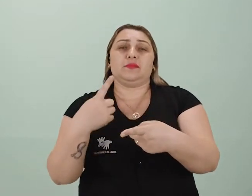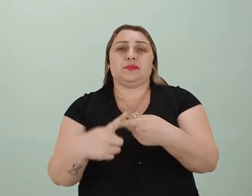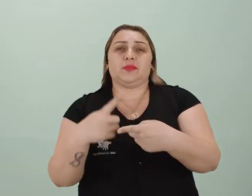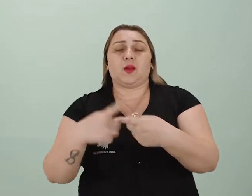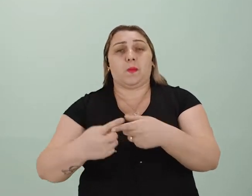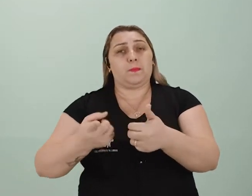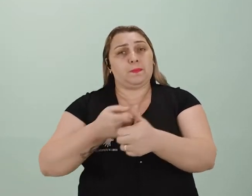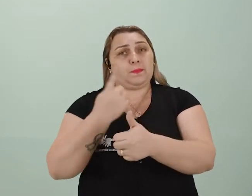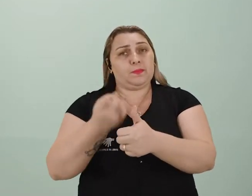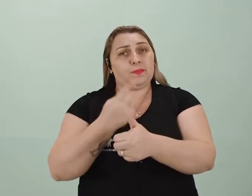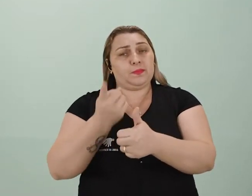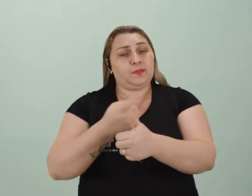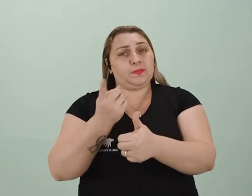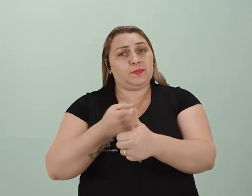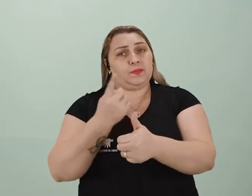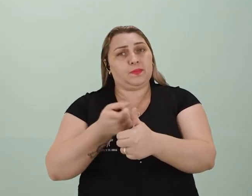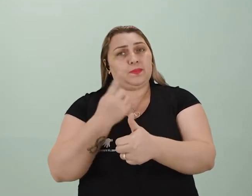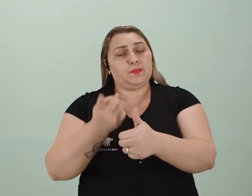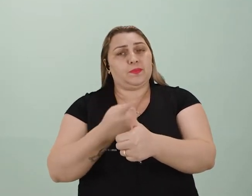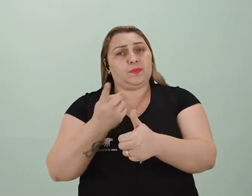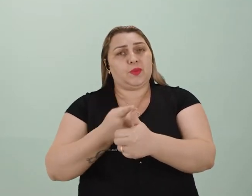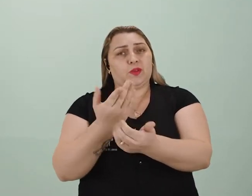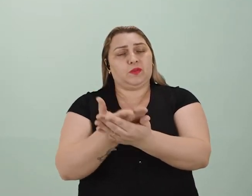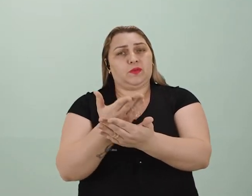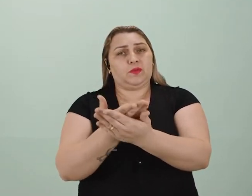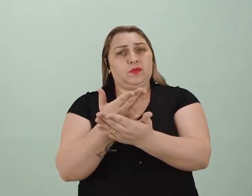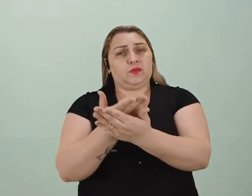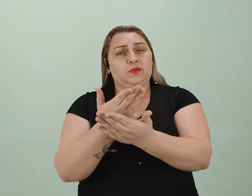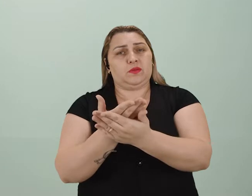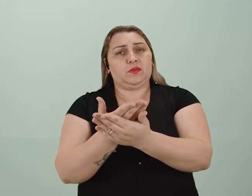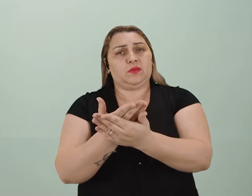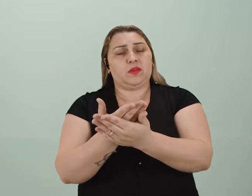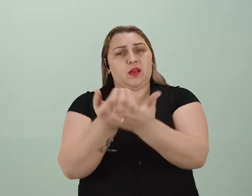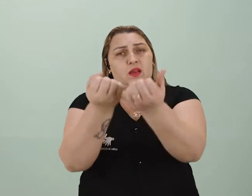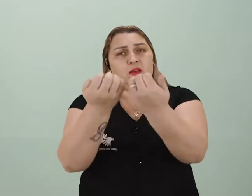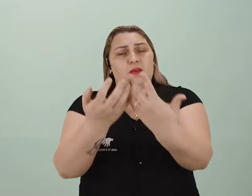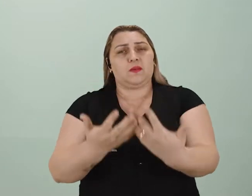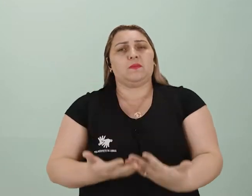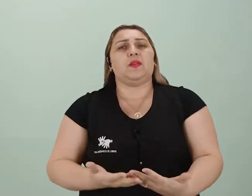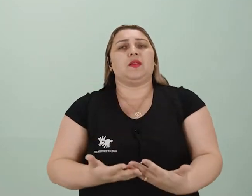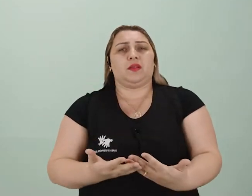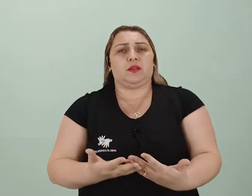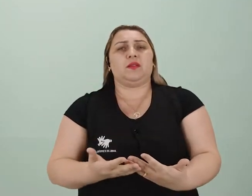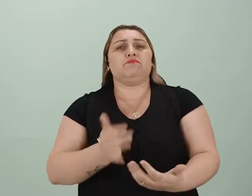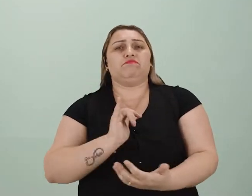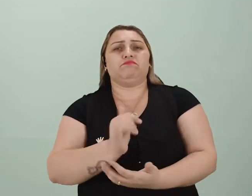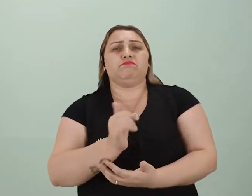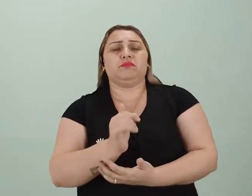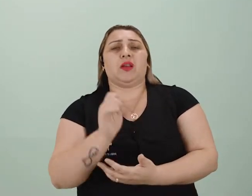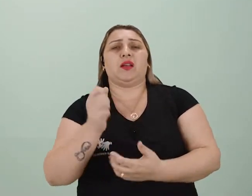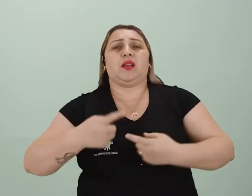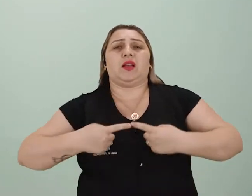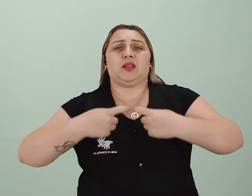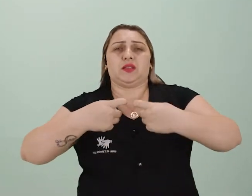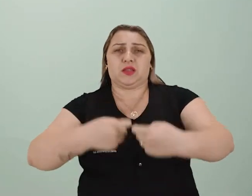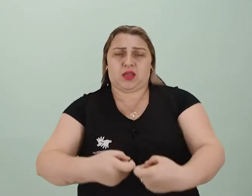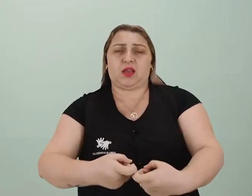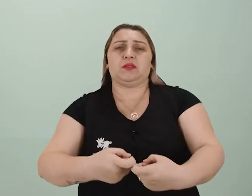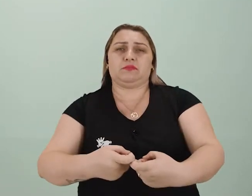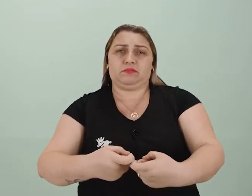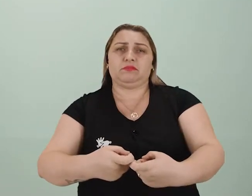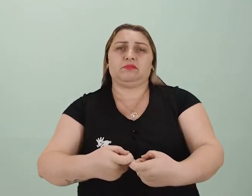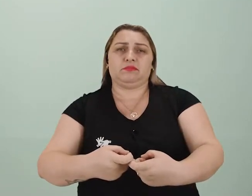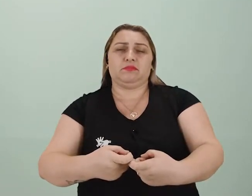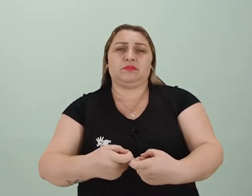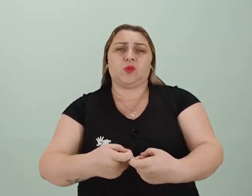foi o primeiro estudioso a narrar um feito histórico, no caso, as guerras médicas,